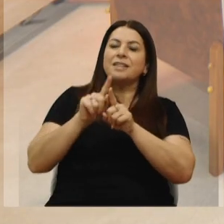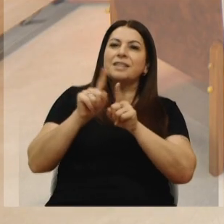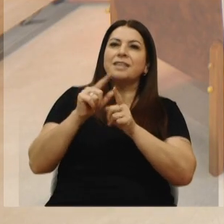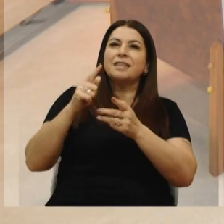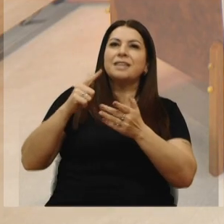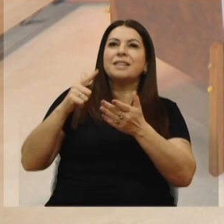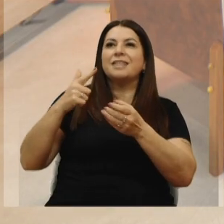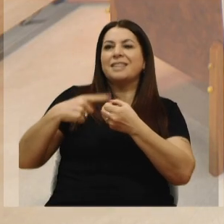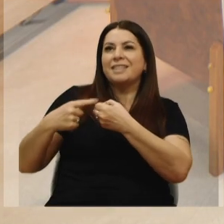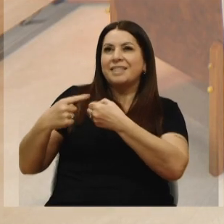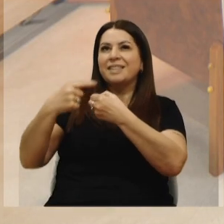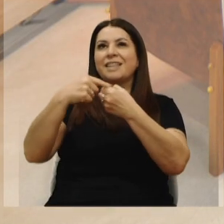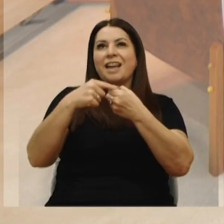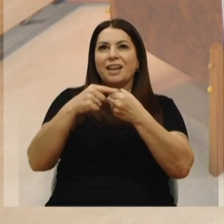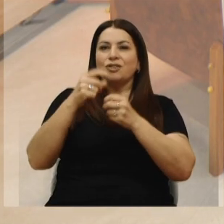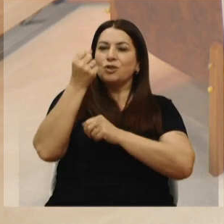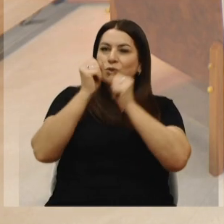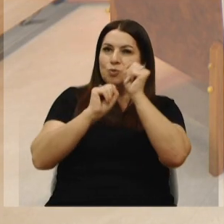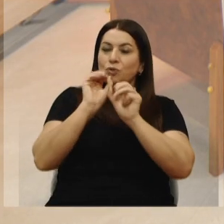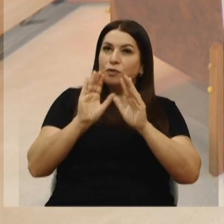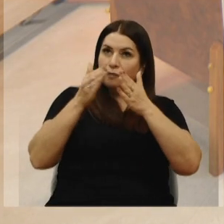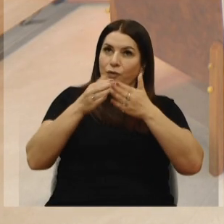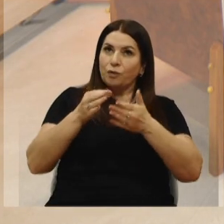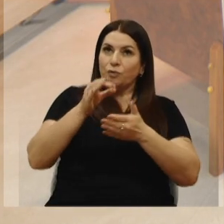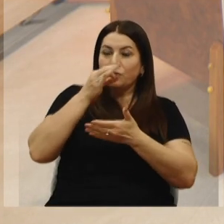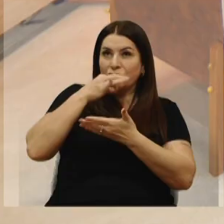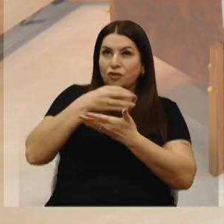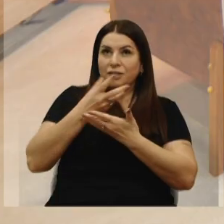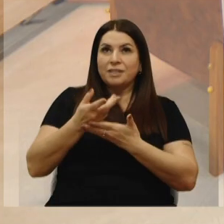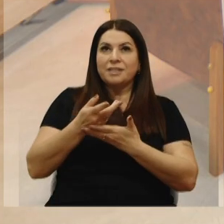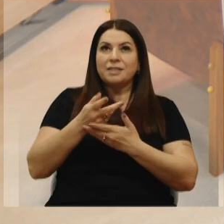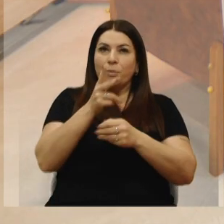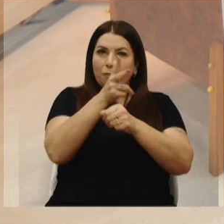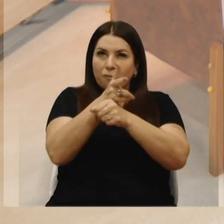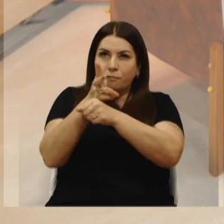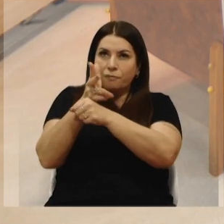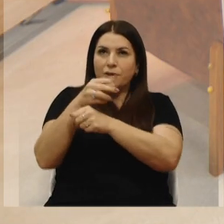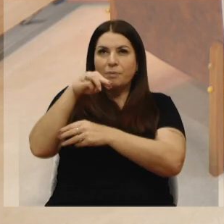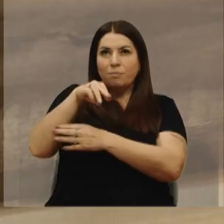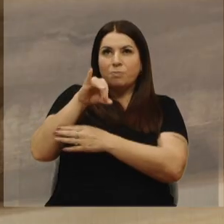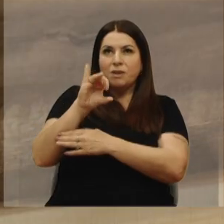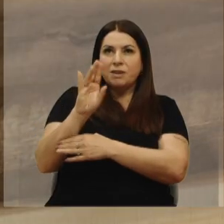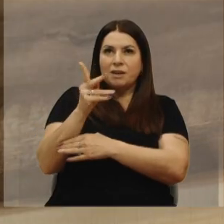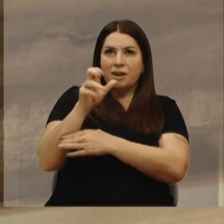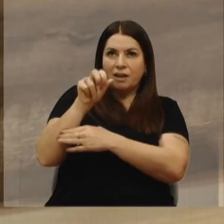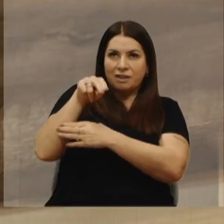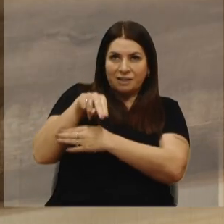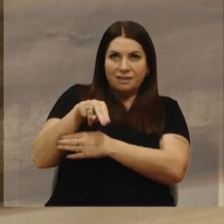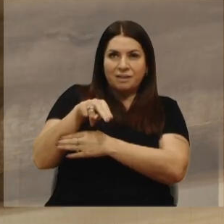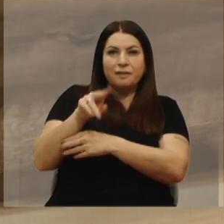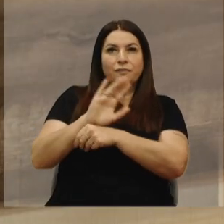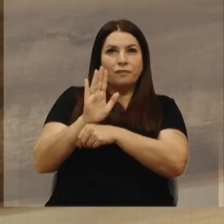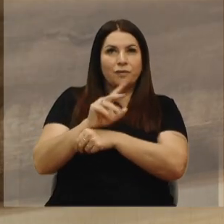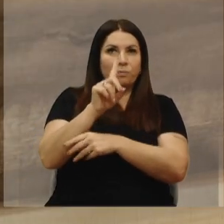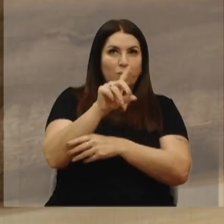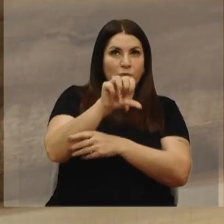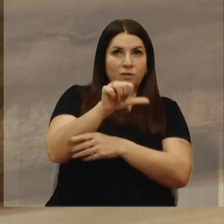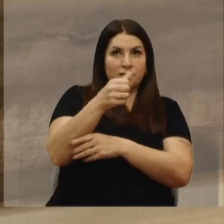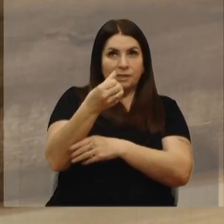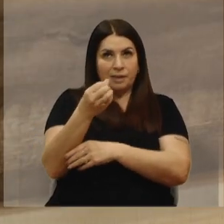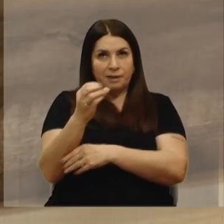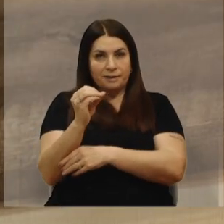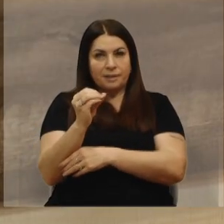obra Cidade e Indústria em Foco, Caxias do Sul, pelas lentes da Michelin Filmes,